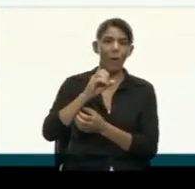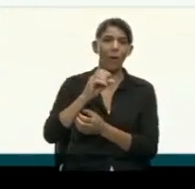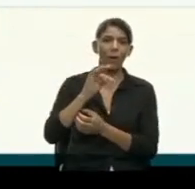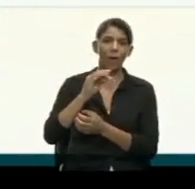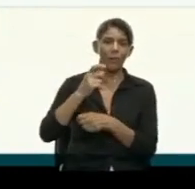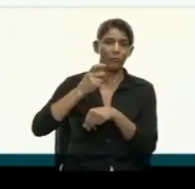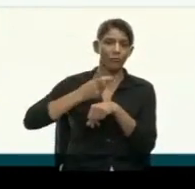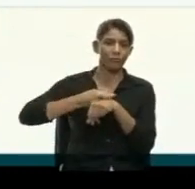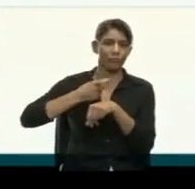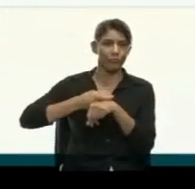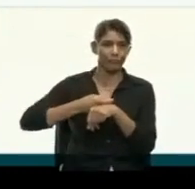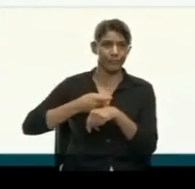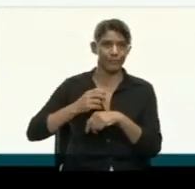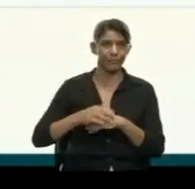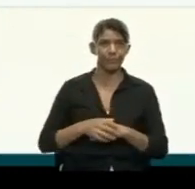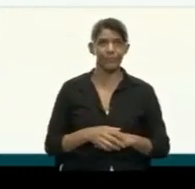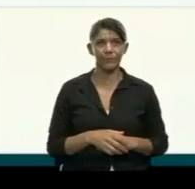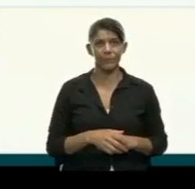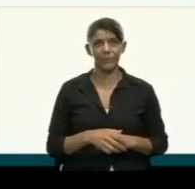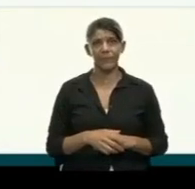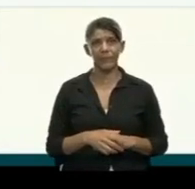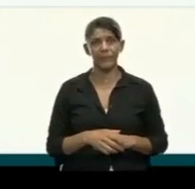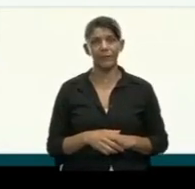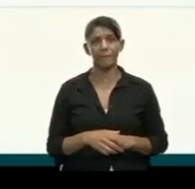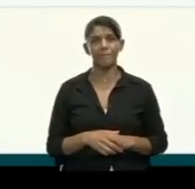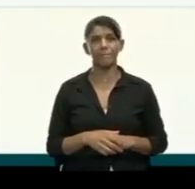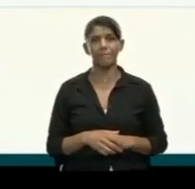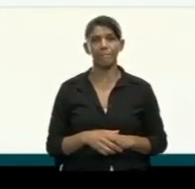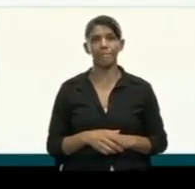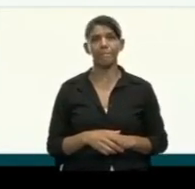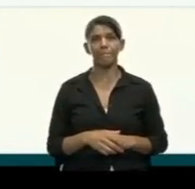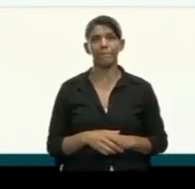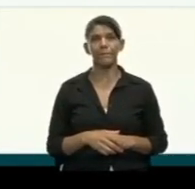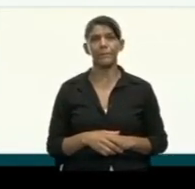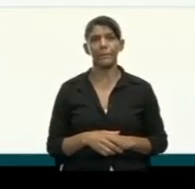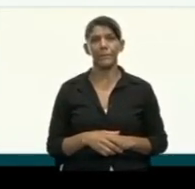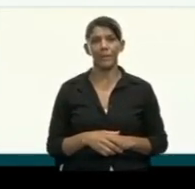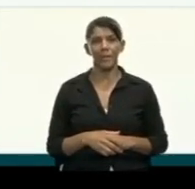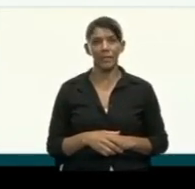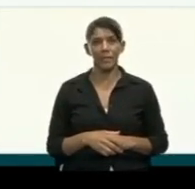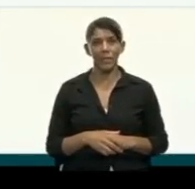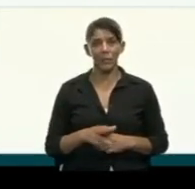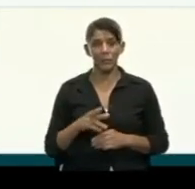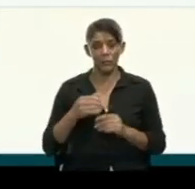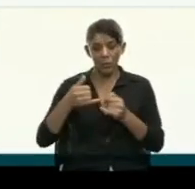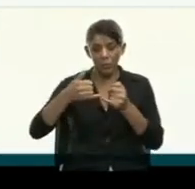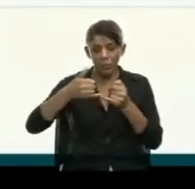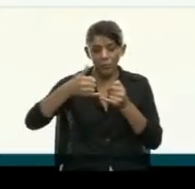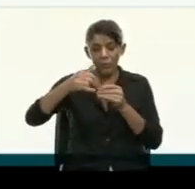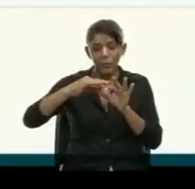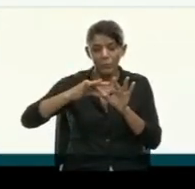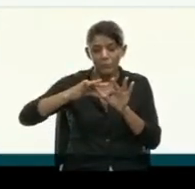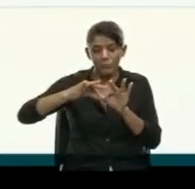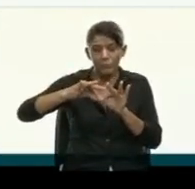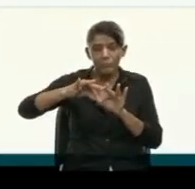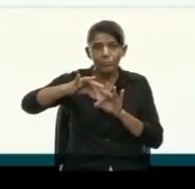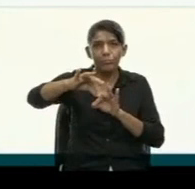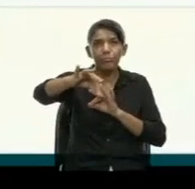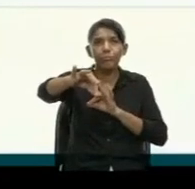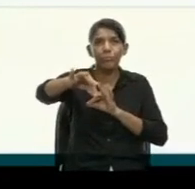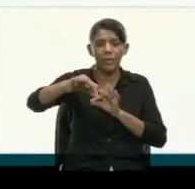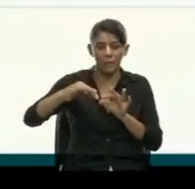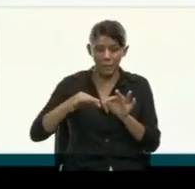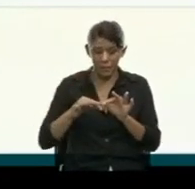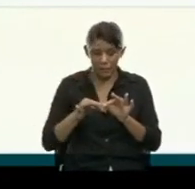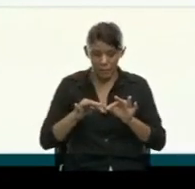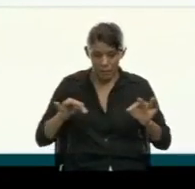que ele utilizou, vou limpar ali o quadro para vocês poderem enxergar melhor, ele utilizou uma linha margeando a face